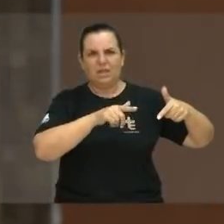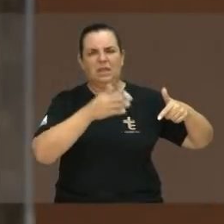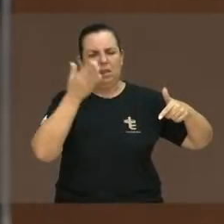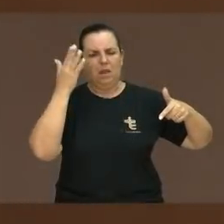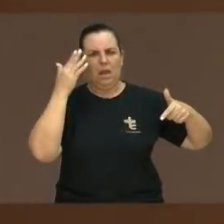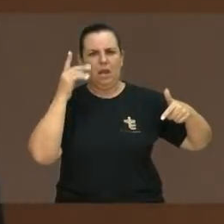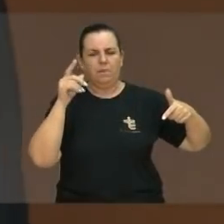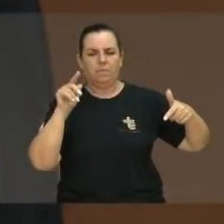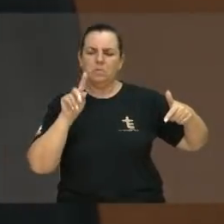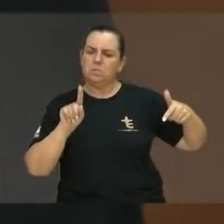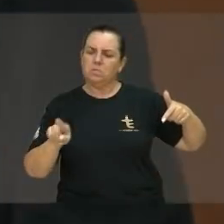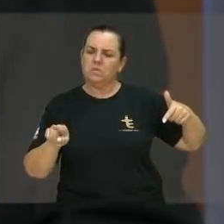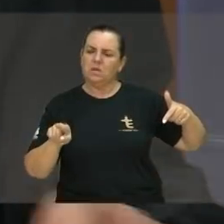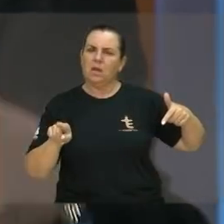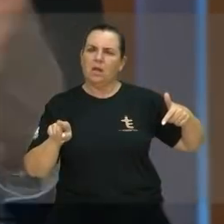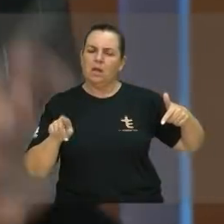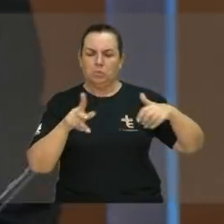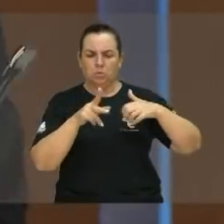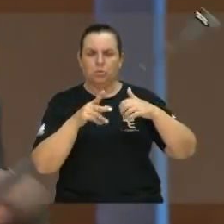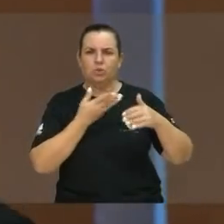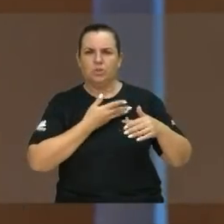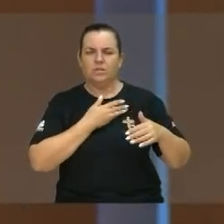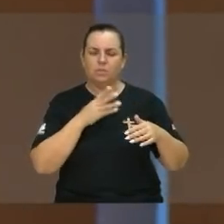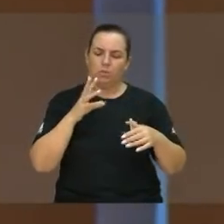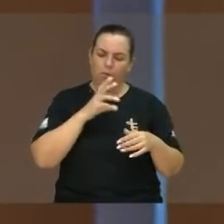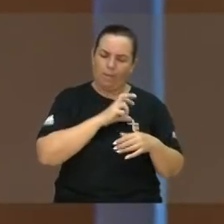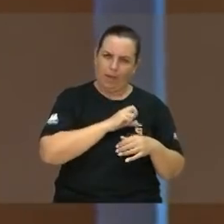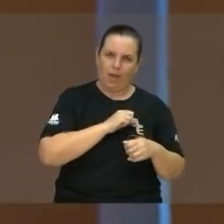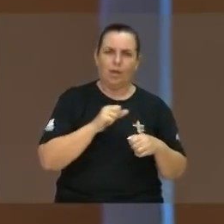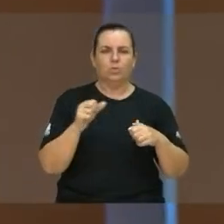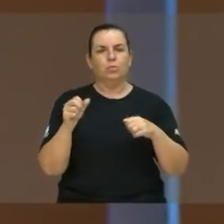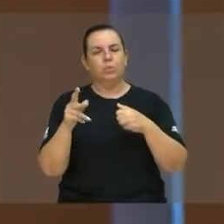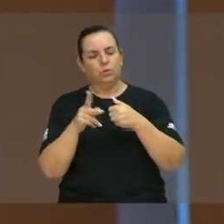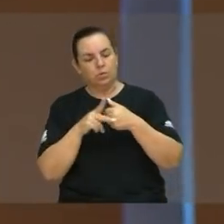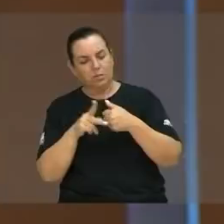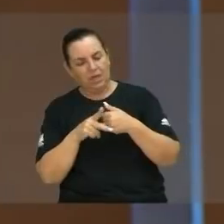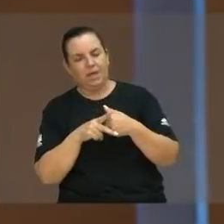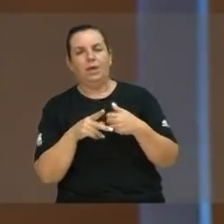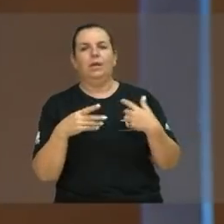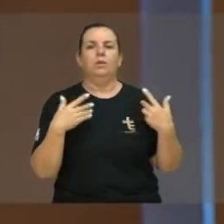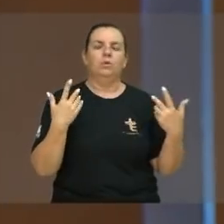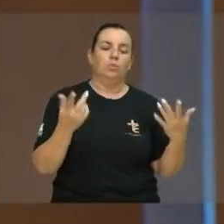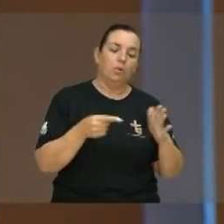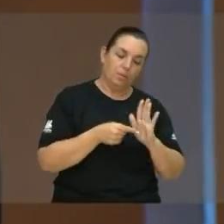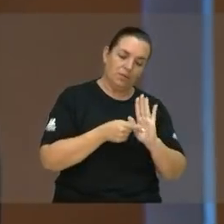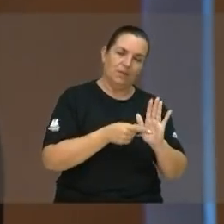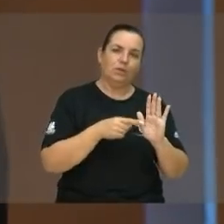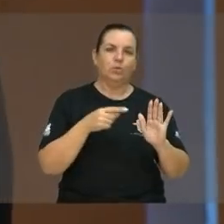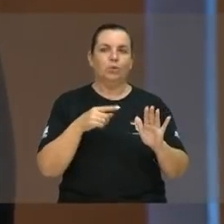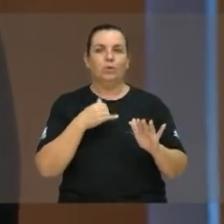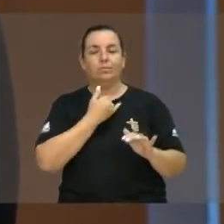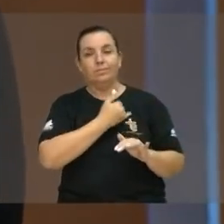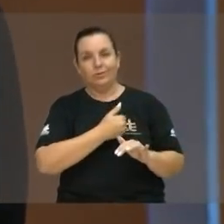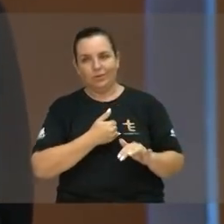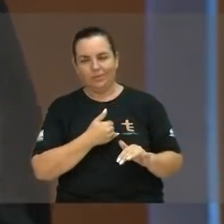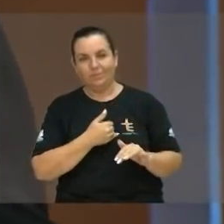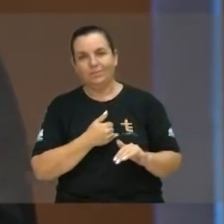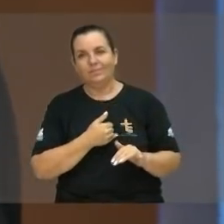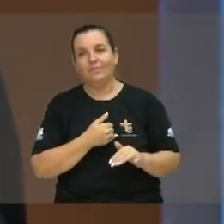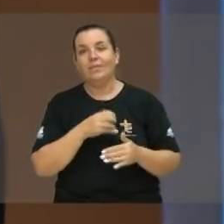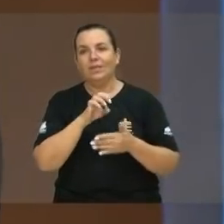o discípulo amado ao longo da história tradições identificarem com joão